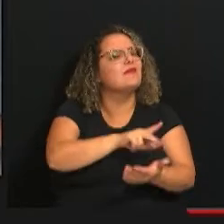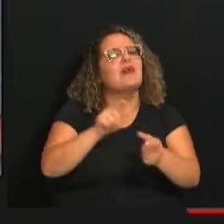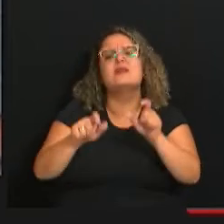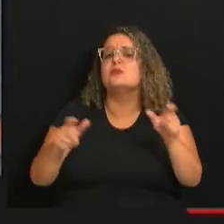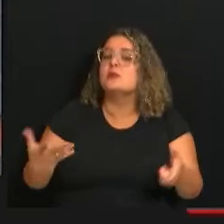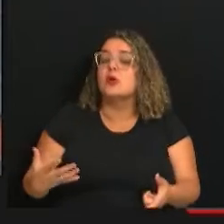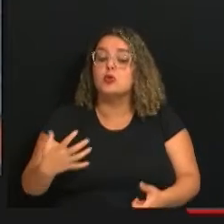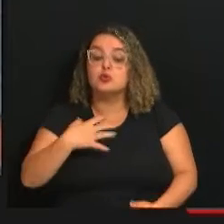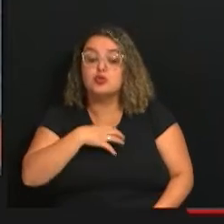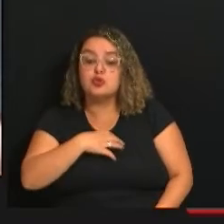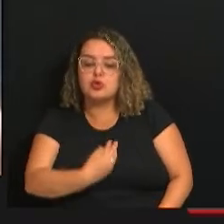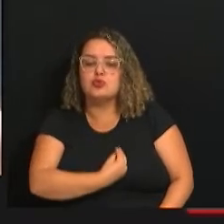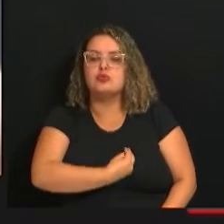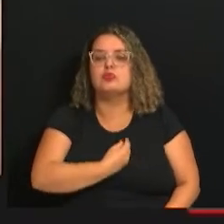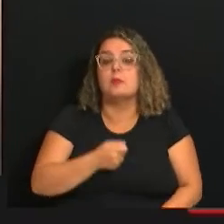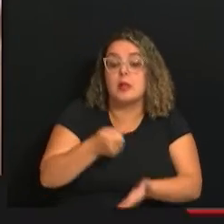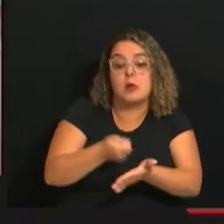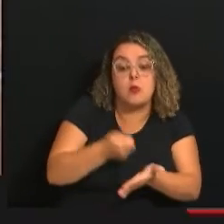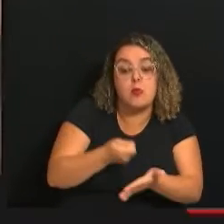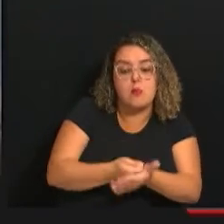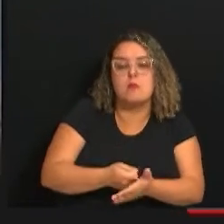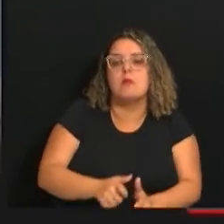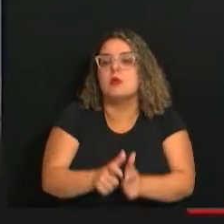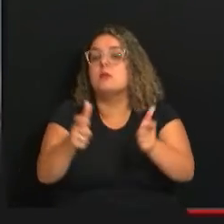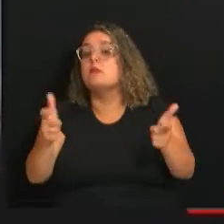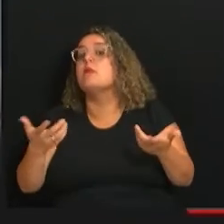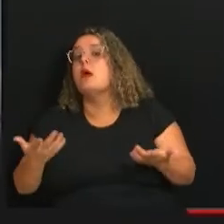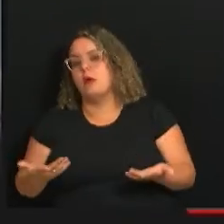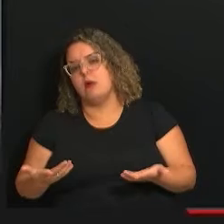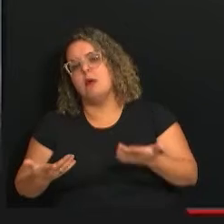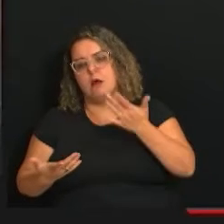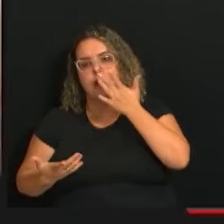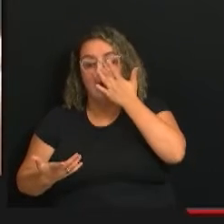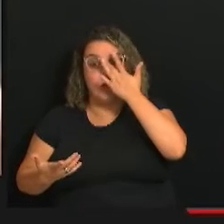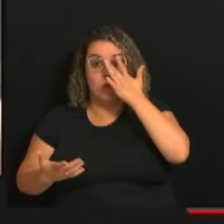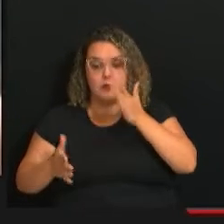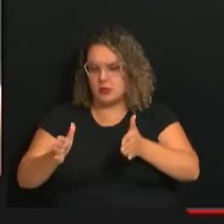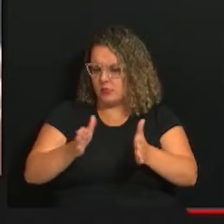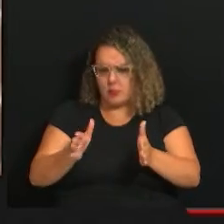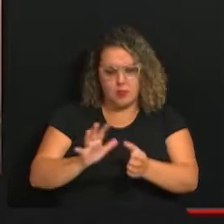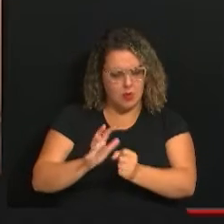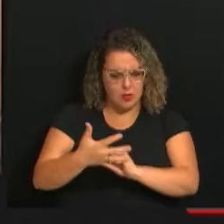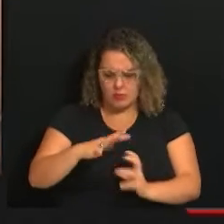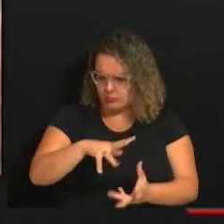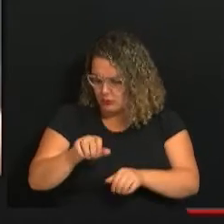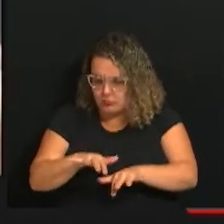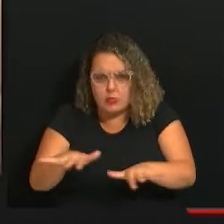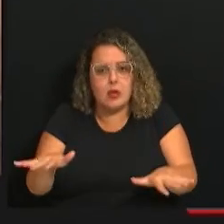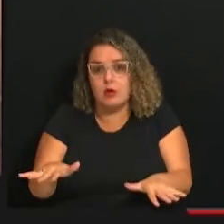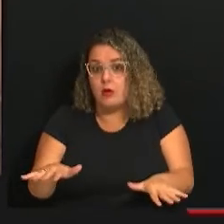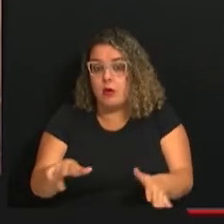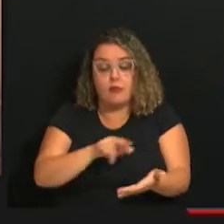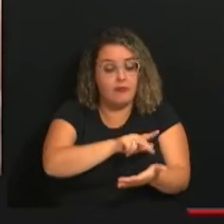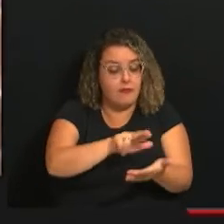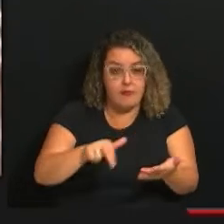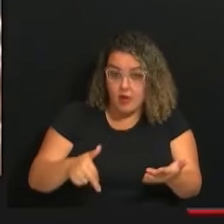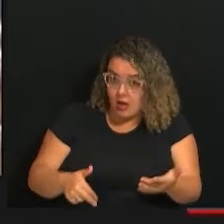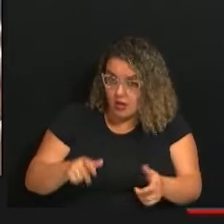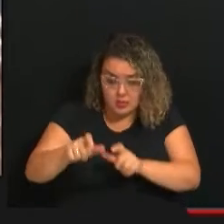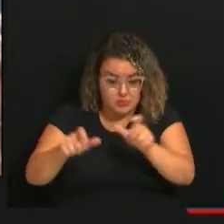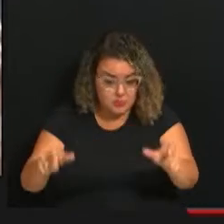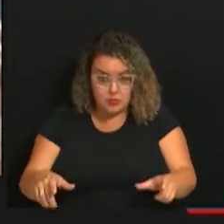uma falha de sinapses no cérebro. Pode pegar qualquer pessoa. Eu brinco que a depressão é uma amante